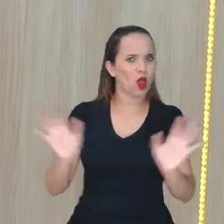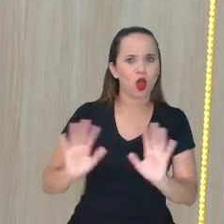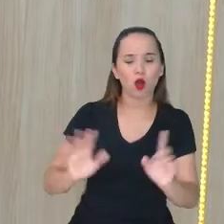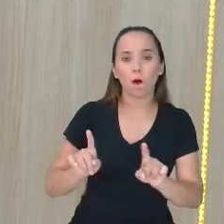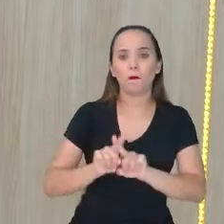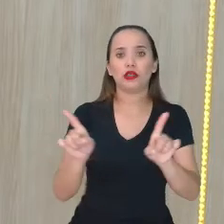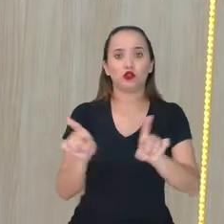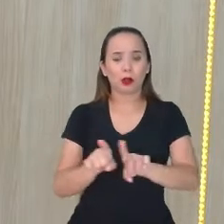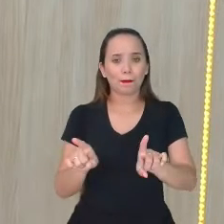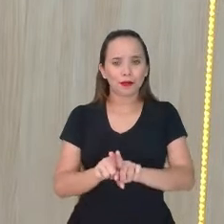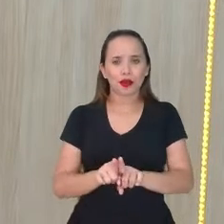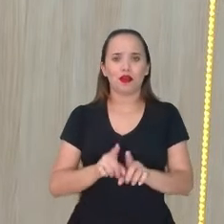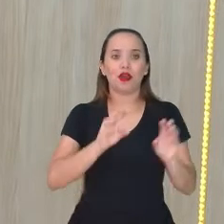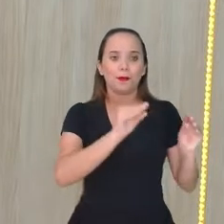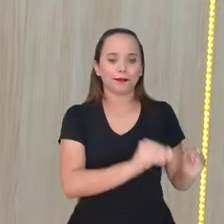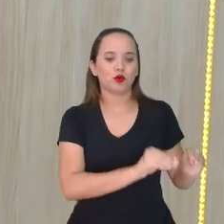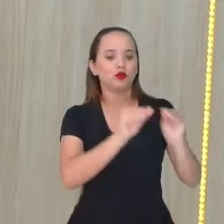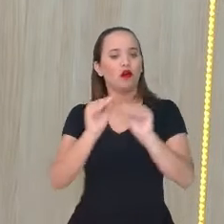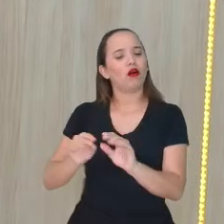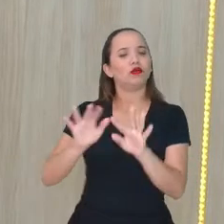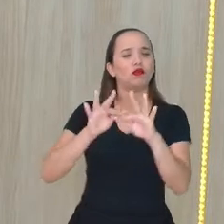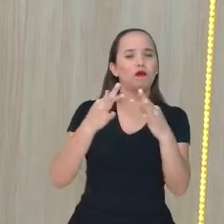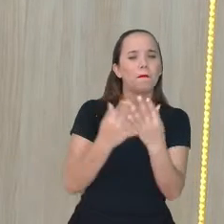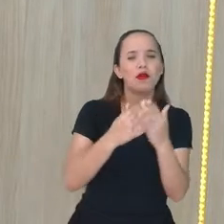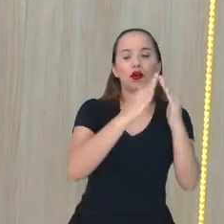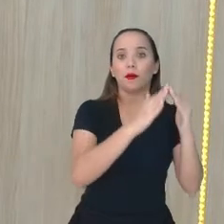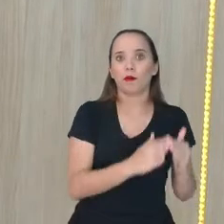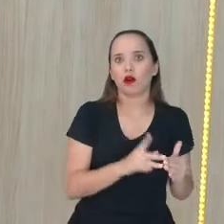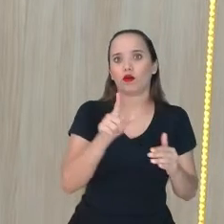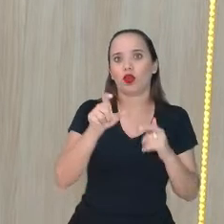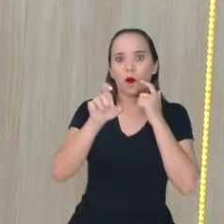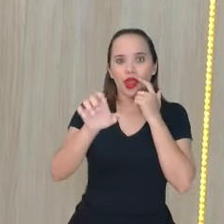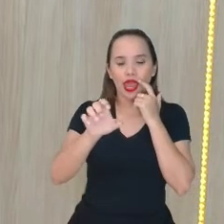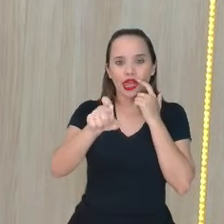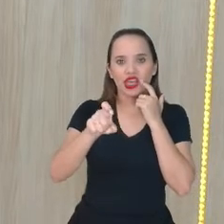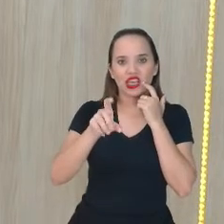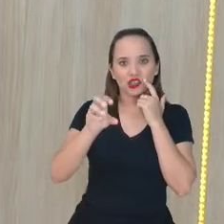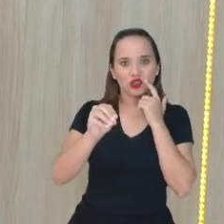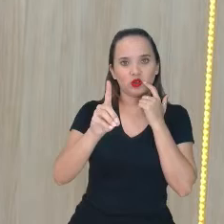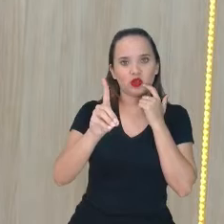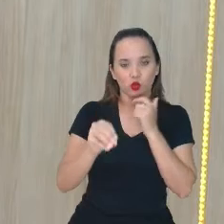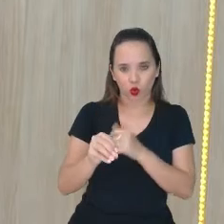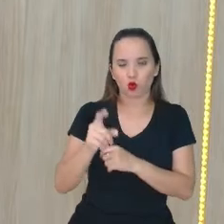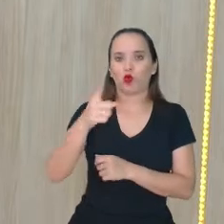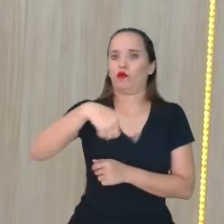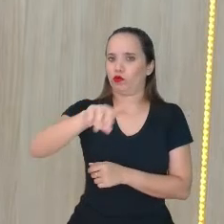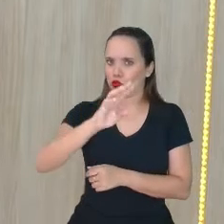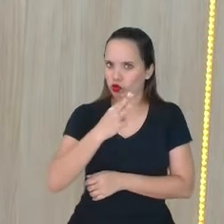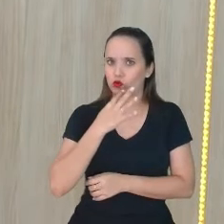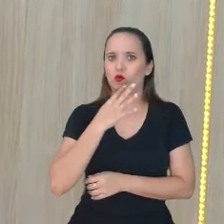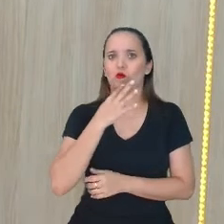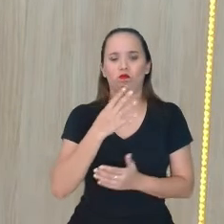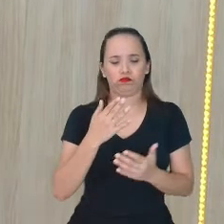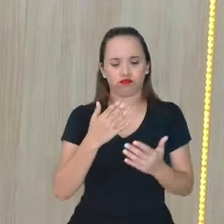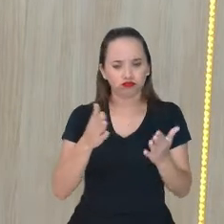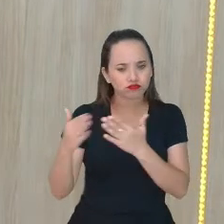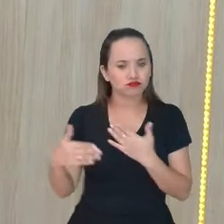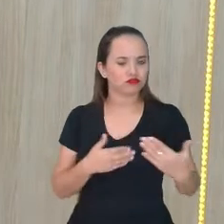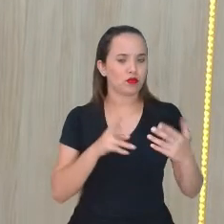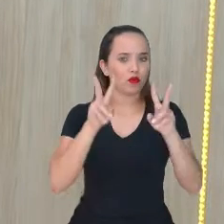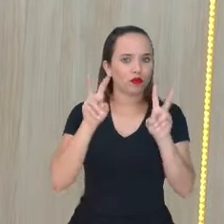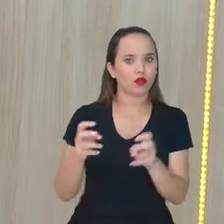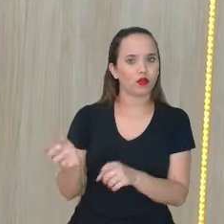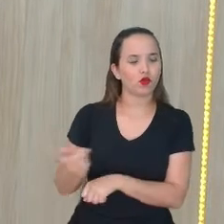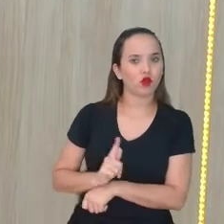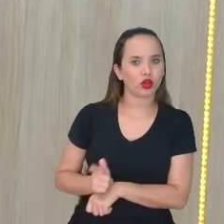A questão do êxodo rural, que vocês também falam, conversam muito isso lá na geografia. Então, tudo isso foi